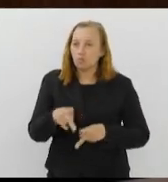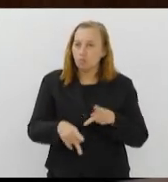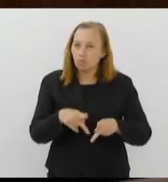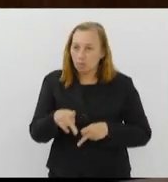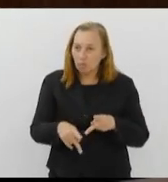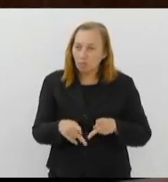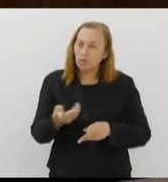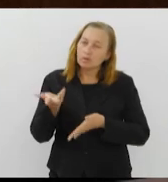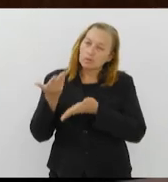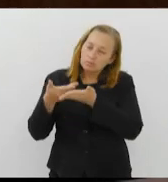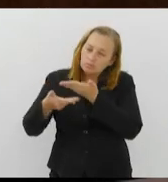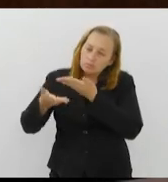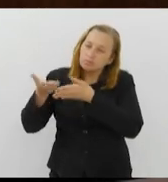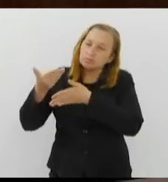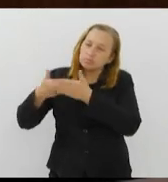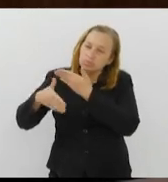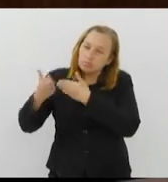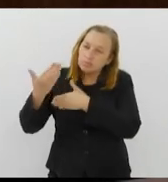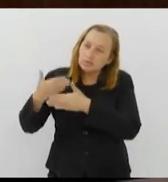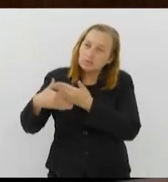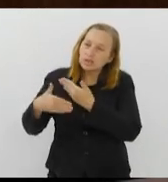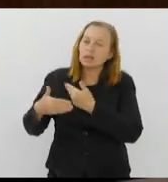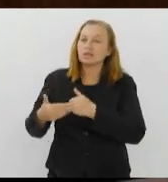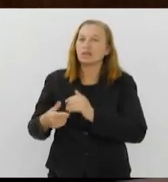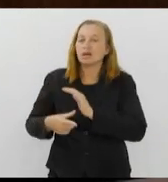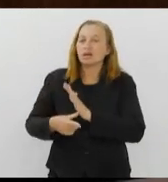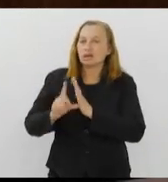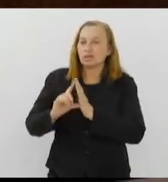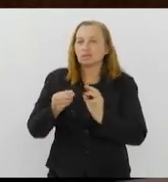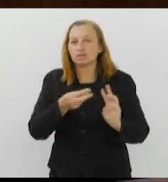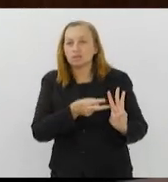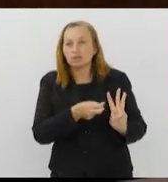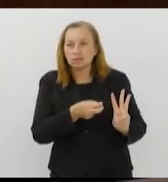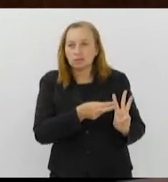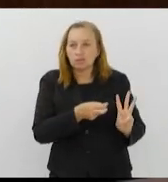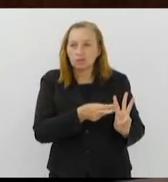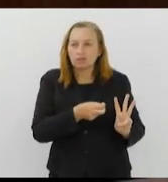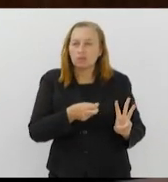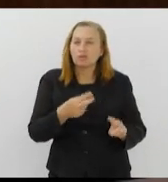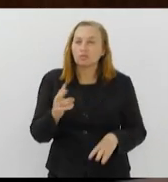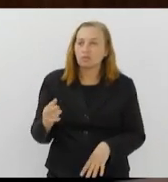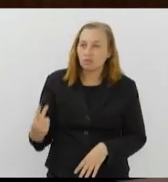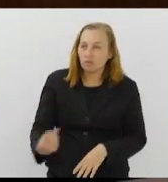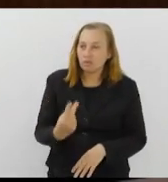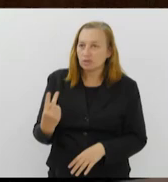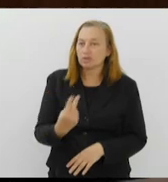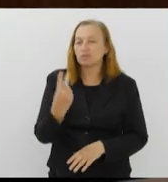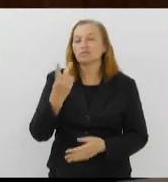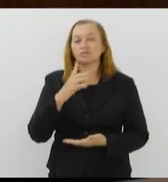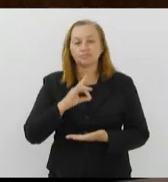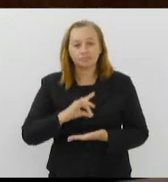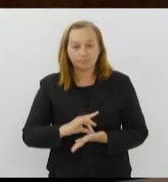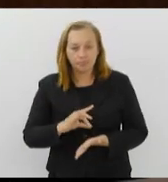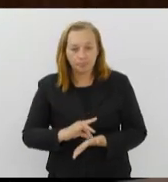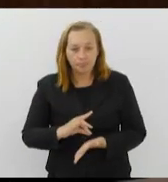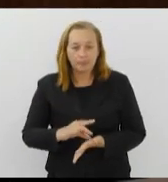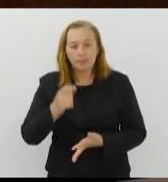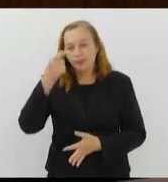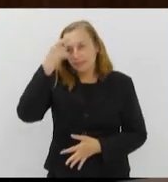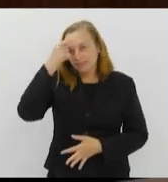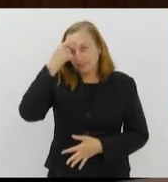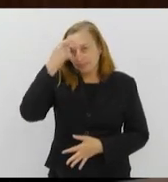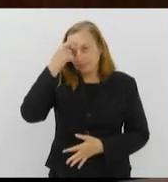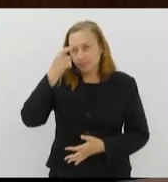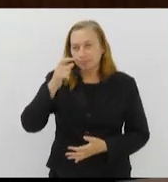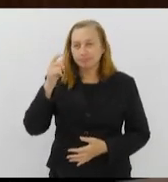até anterior aos indígenas, e isso tem a ver com a preservação, realmente, da nossa memória, da